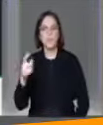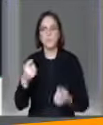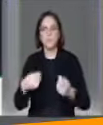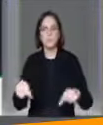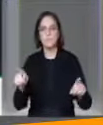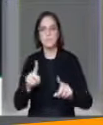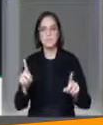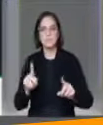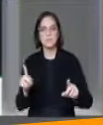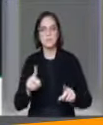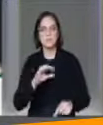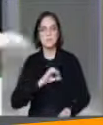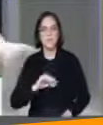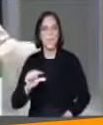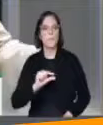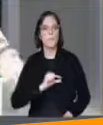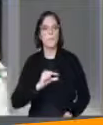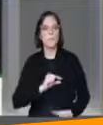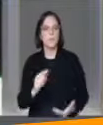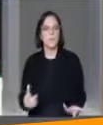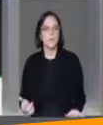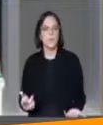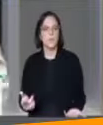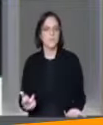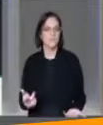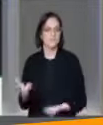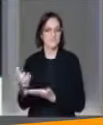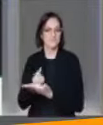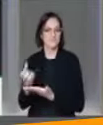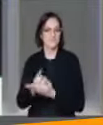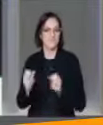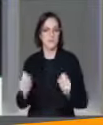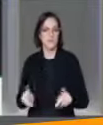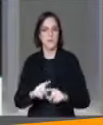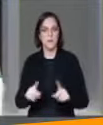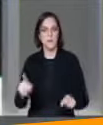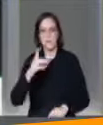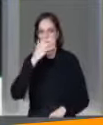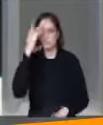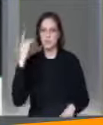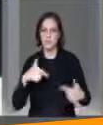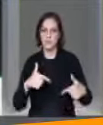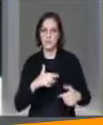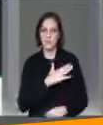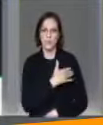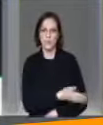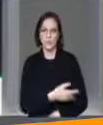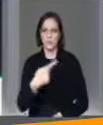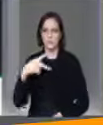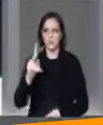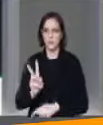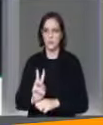de um salário mínimo para o nosso sustento mas os que trabalham conosco o seu